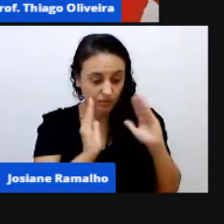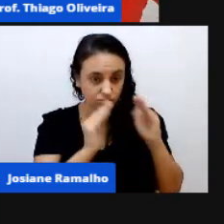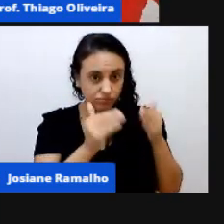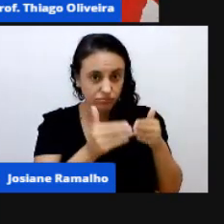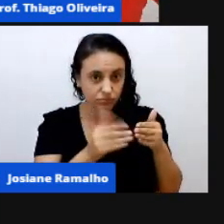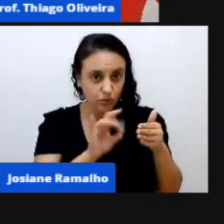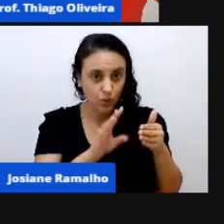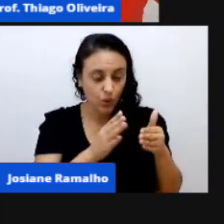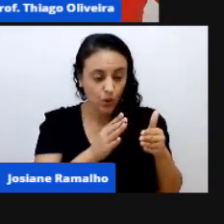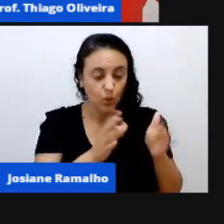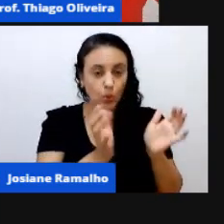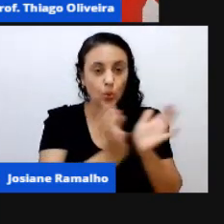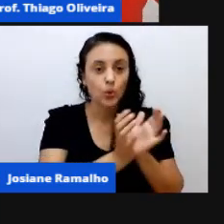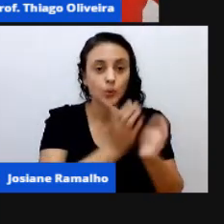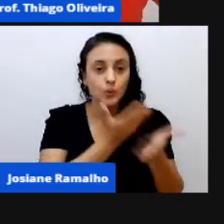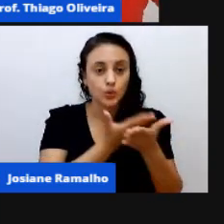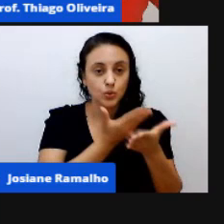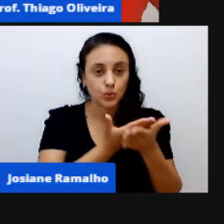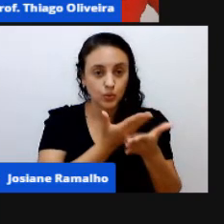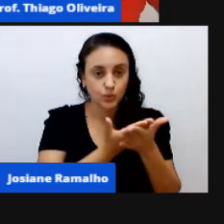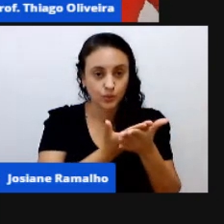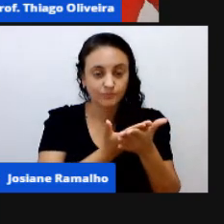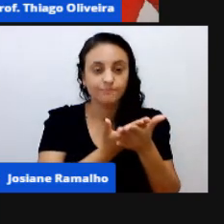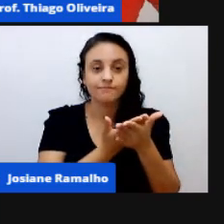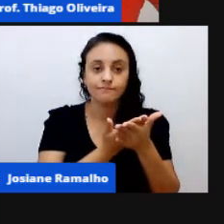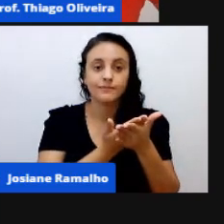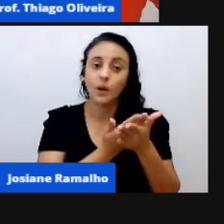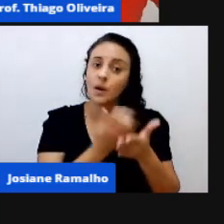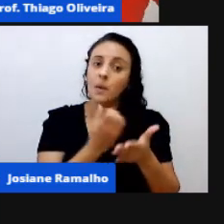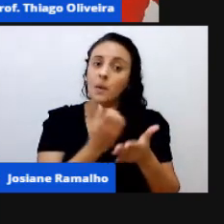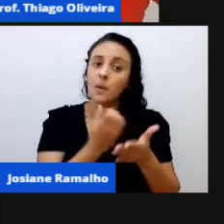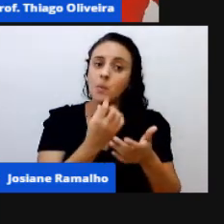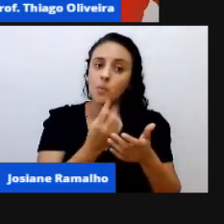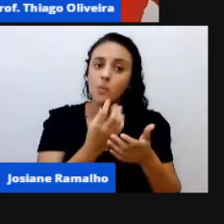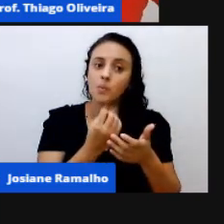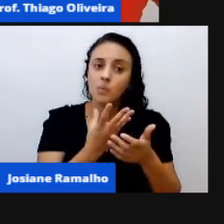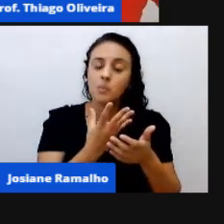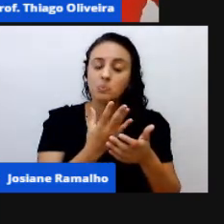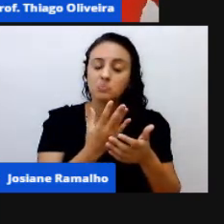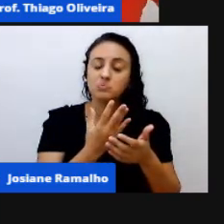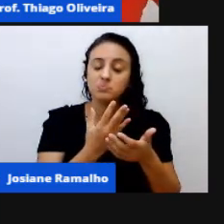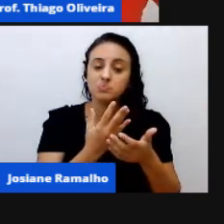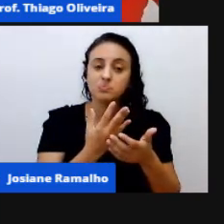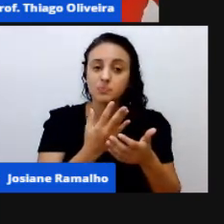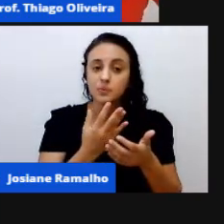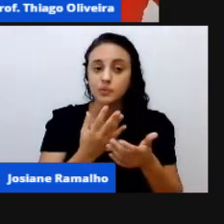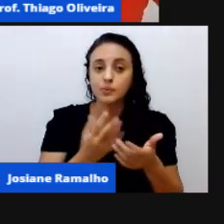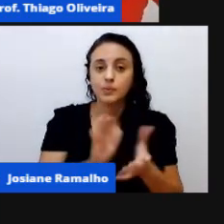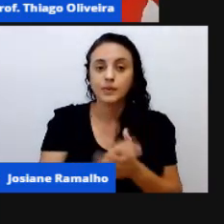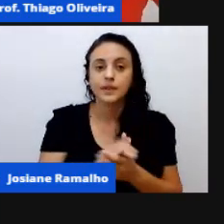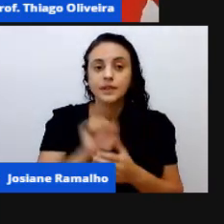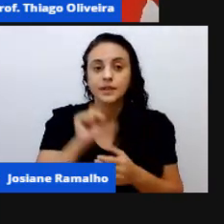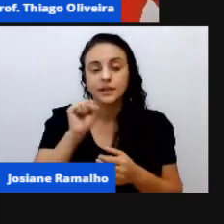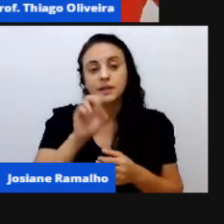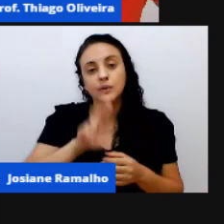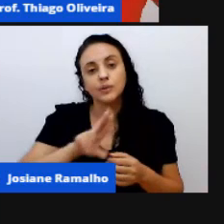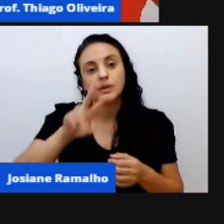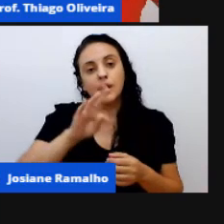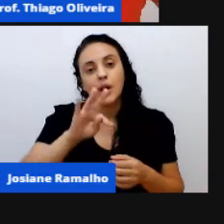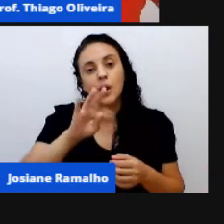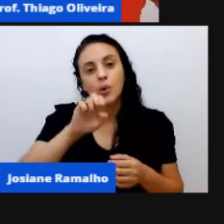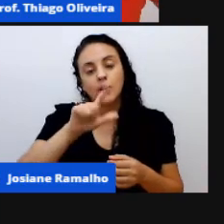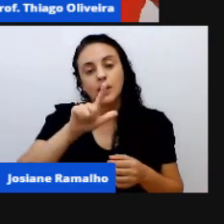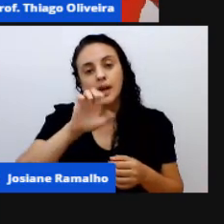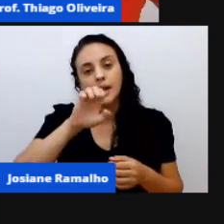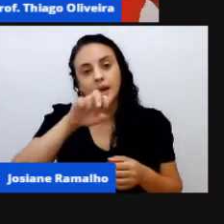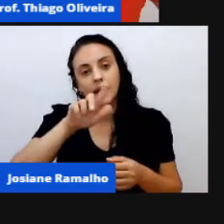no estudo, num grupo de estudo. Então, vale a pena dar uma olhada no Telegram como uso pedagógico.